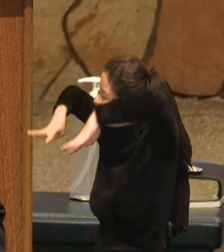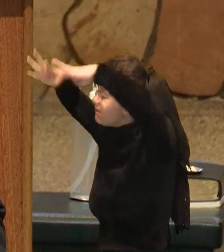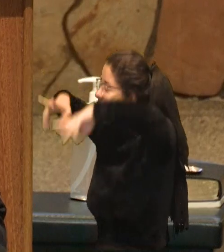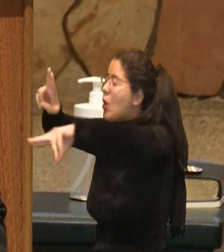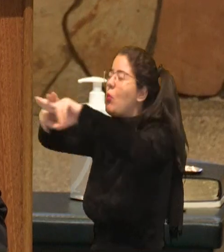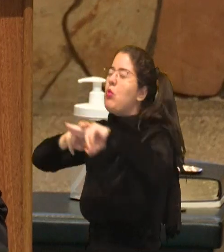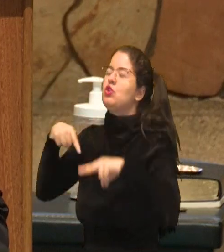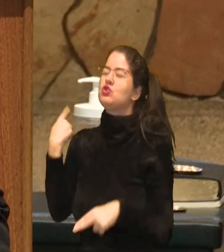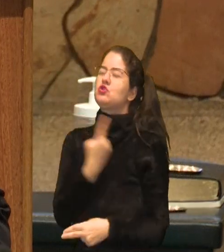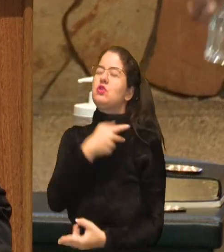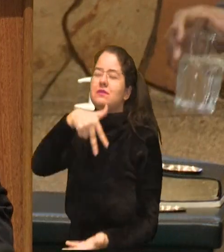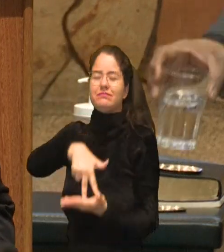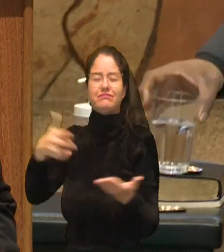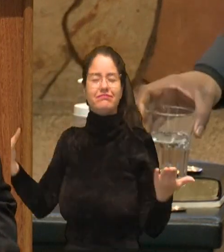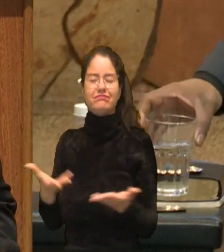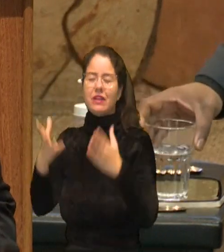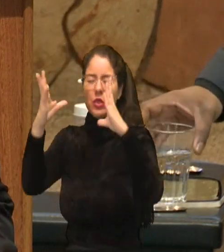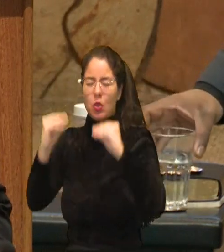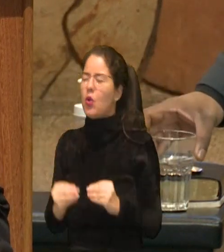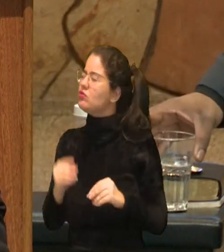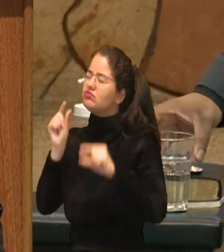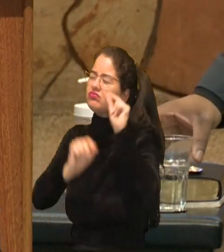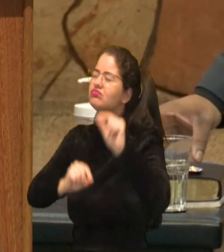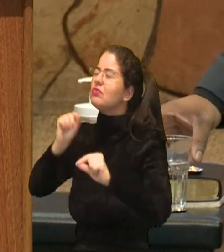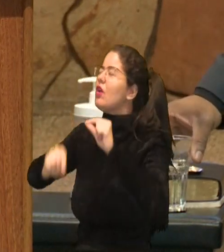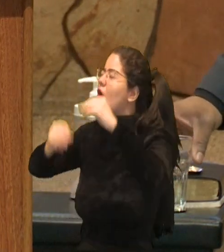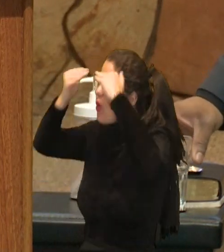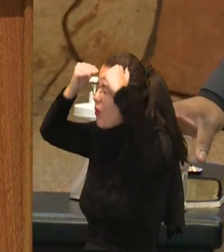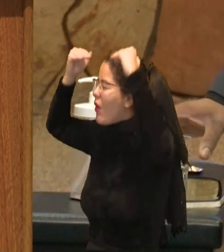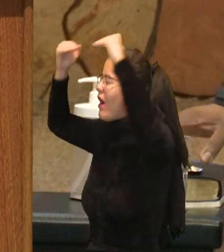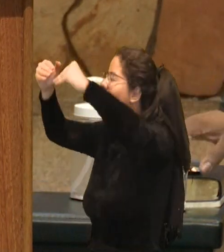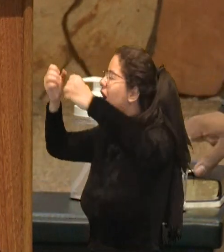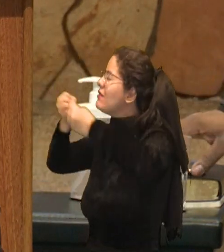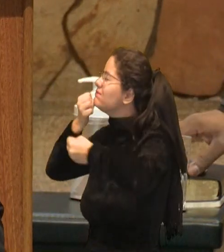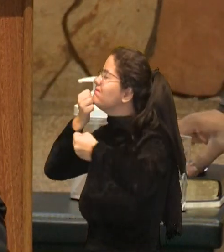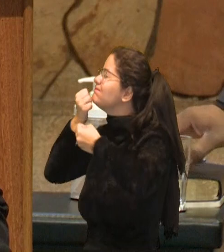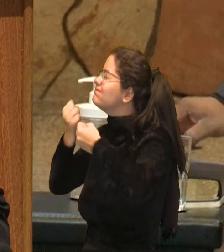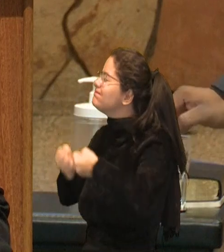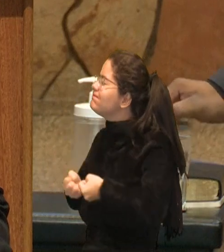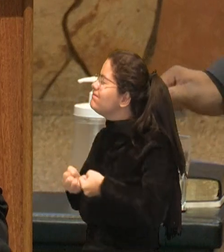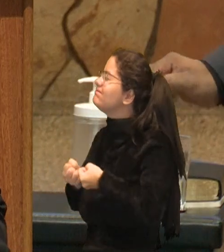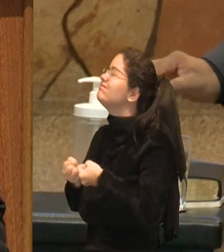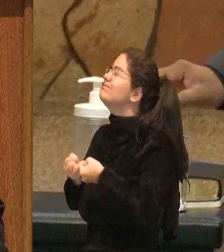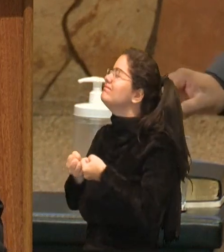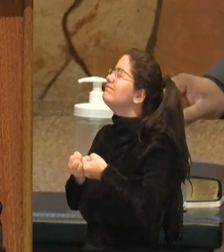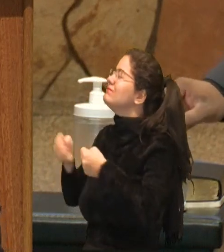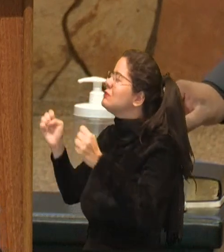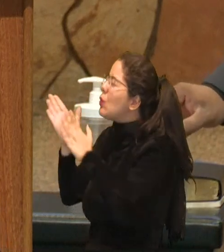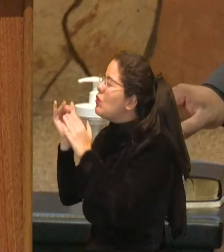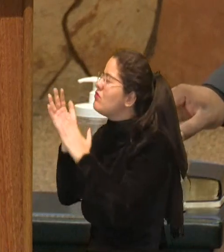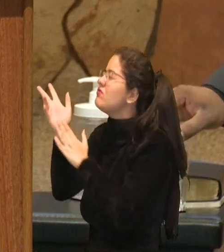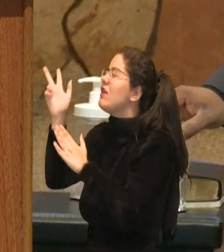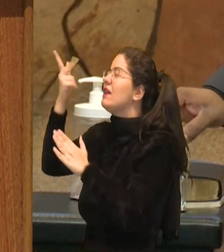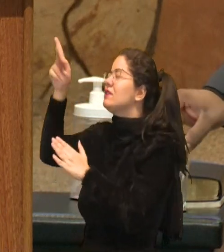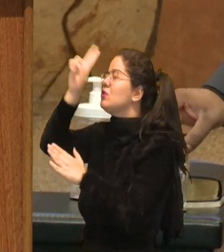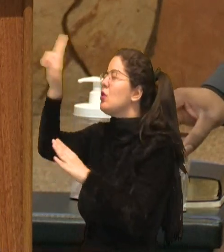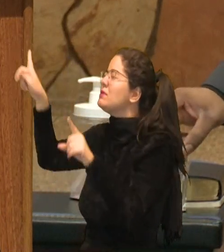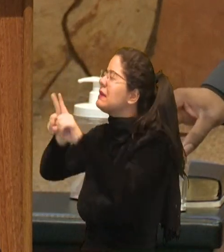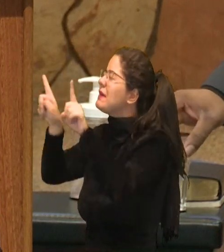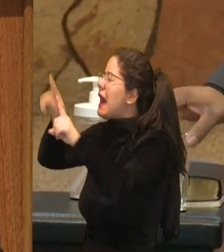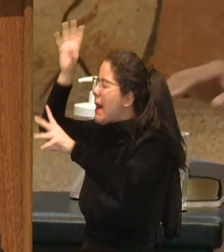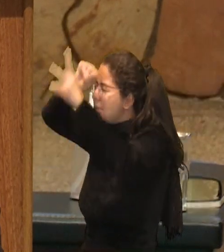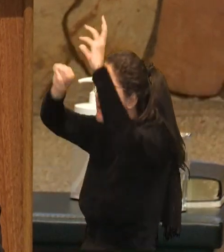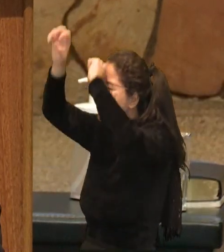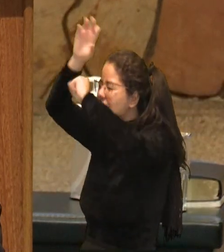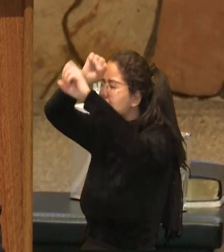aqui esta noite, Senhor, para honrar, bendizer o Teu nome e aprender mais de Ti, Senhor. Nós queremos nesse momento, Pai,